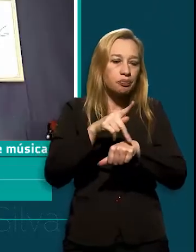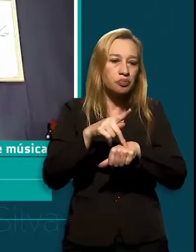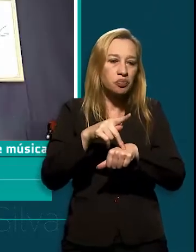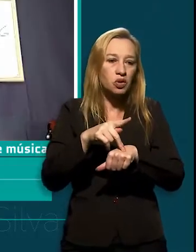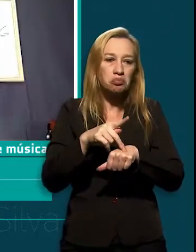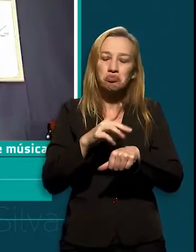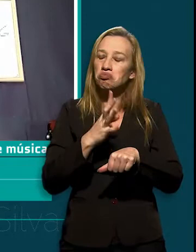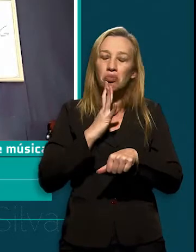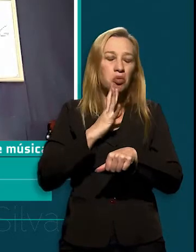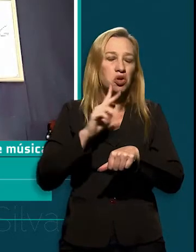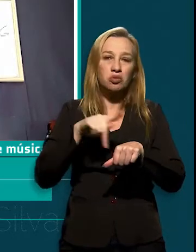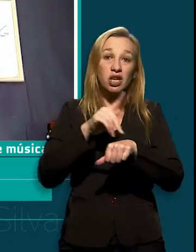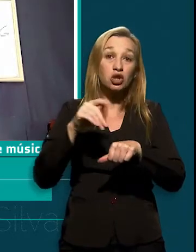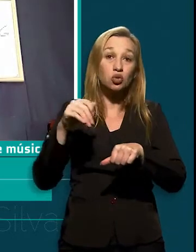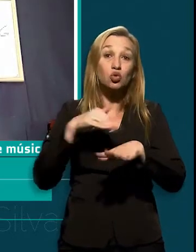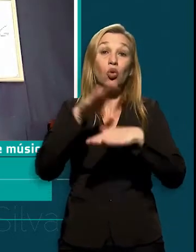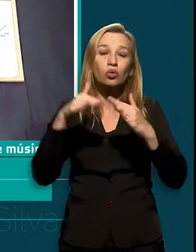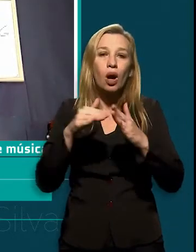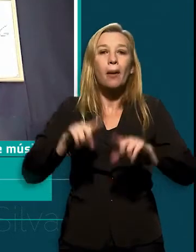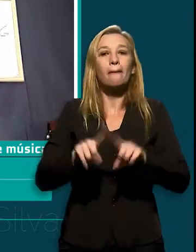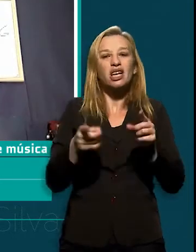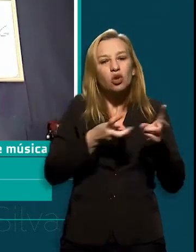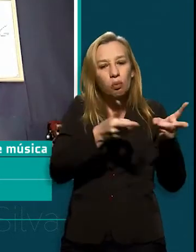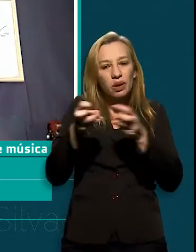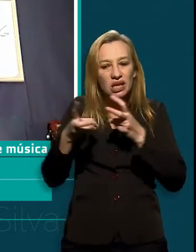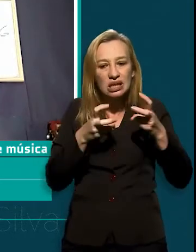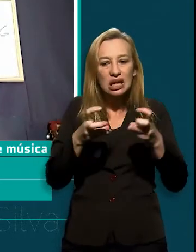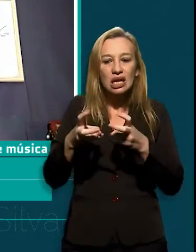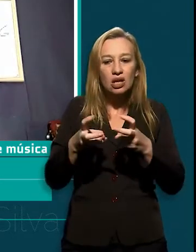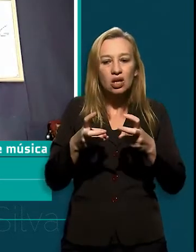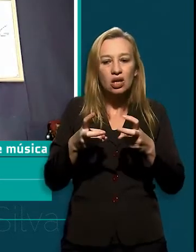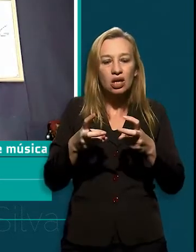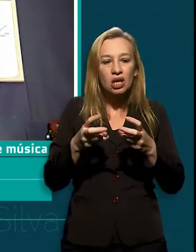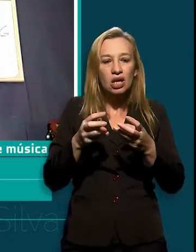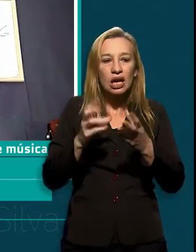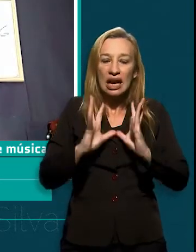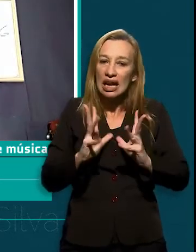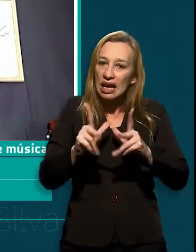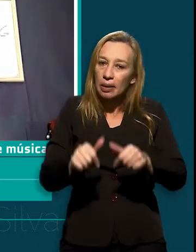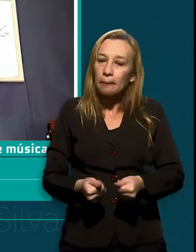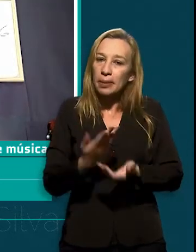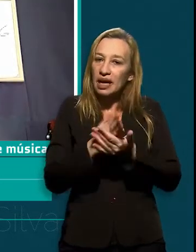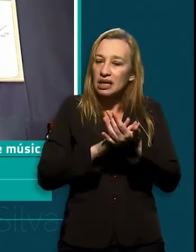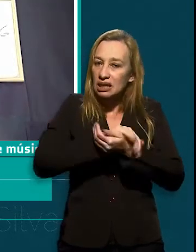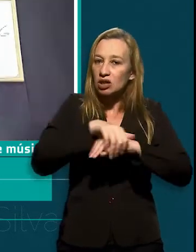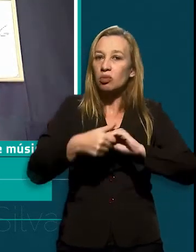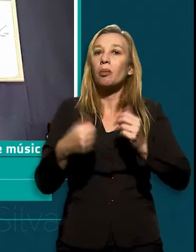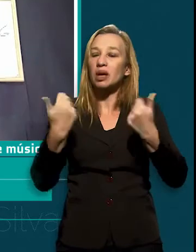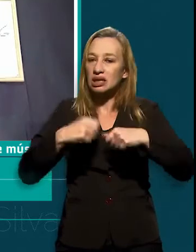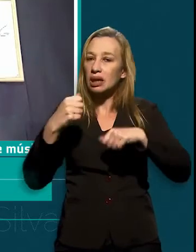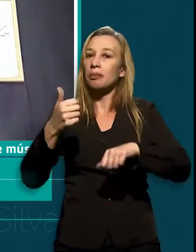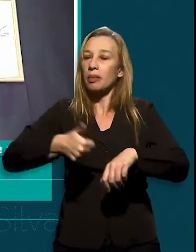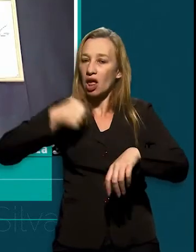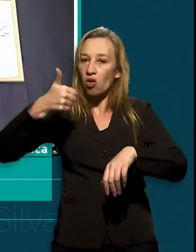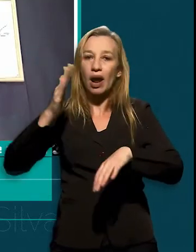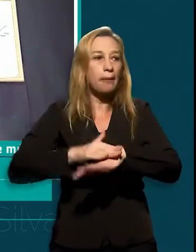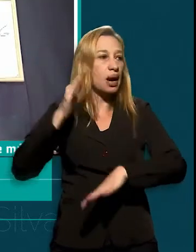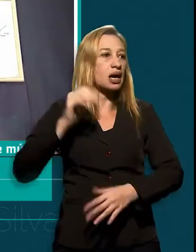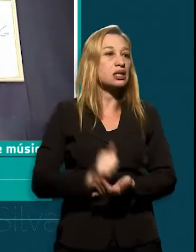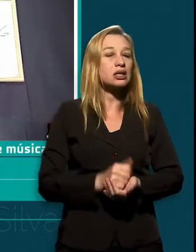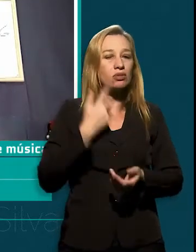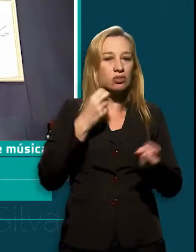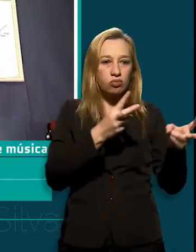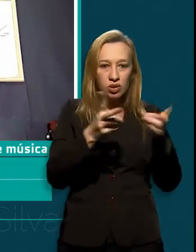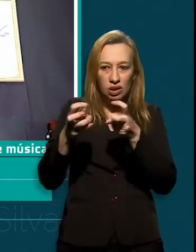tá? E nem conheço o Brasil inteiro. Mas eu percebo que questão de higiene a gente precisa melhorar bastante, porque se você for